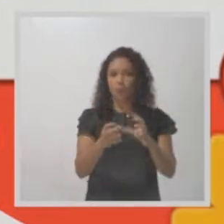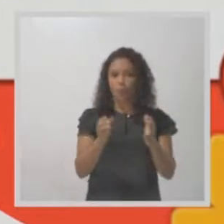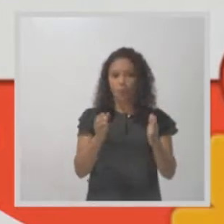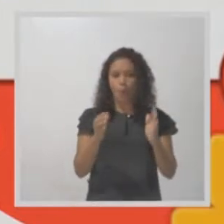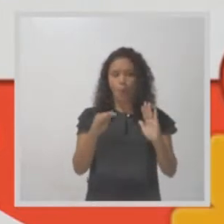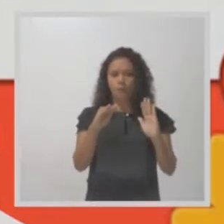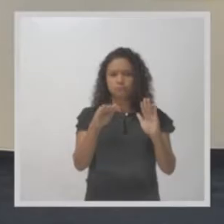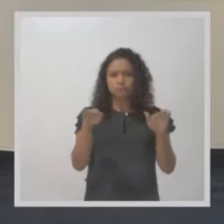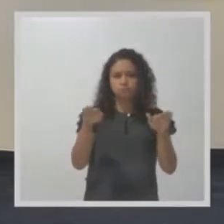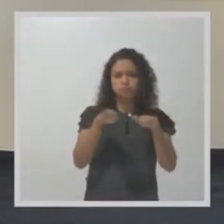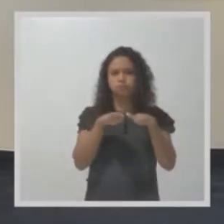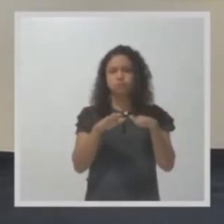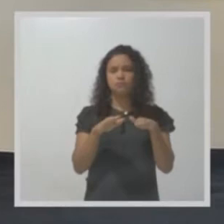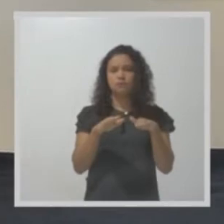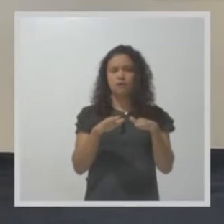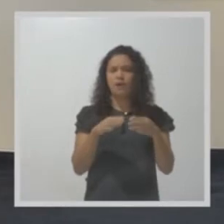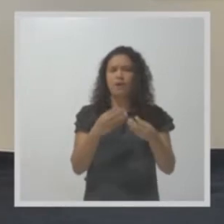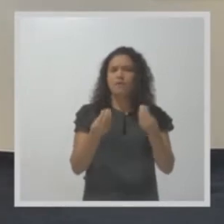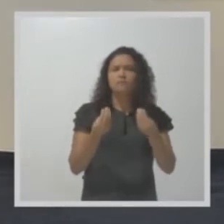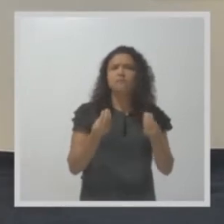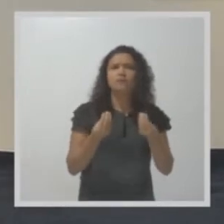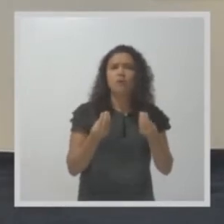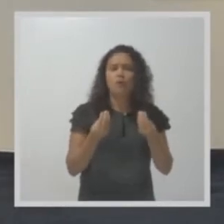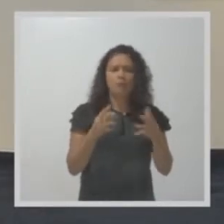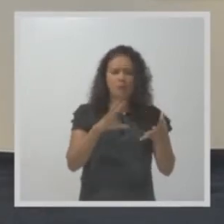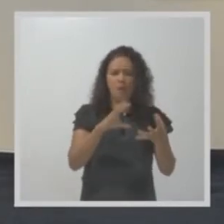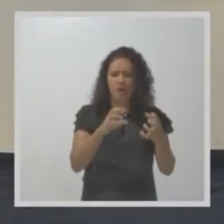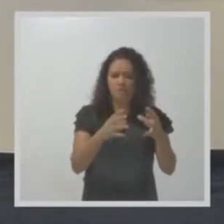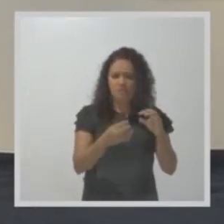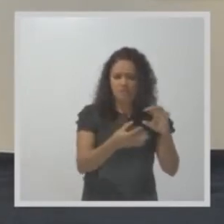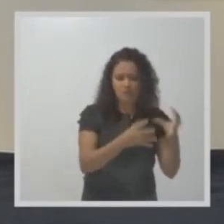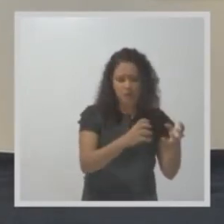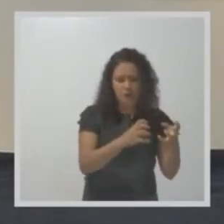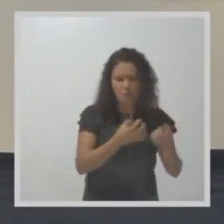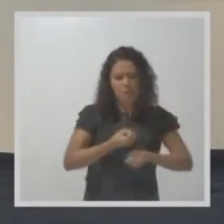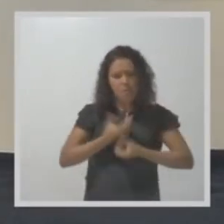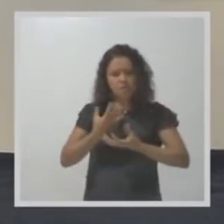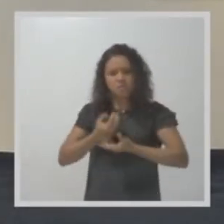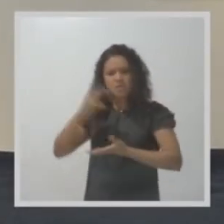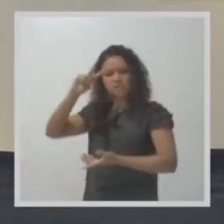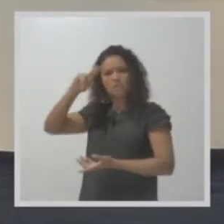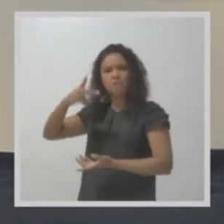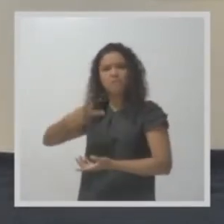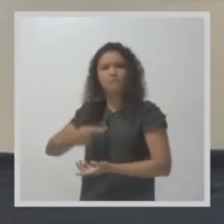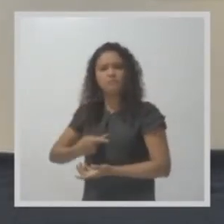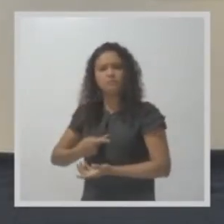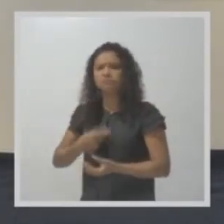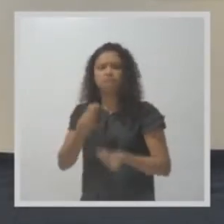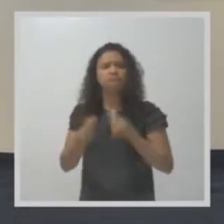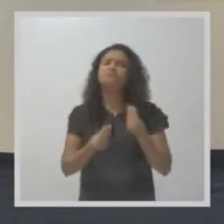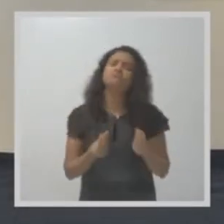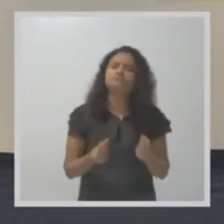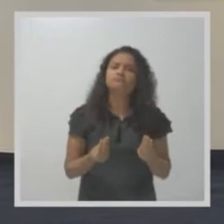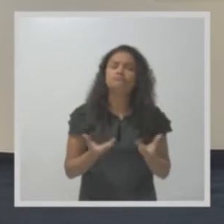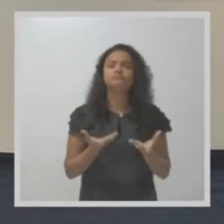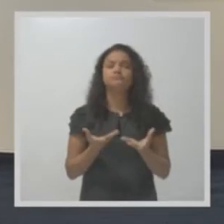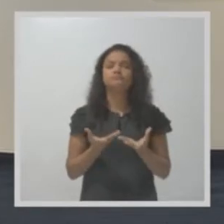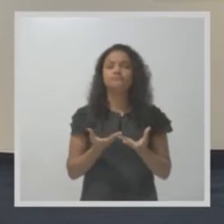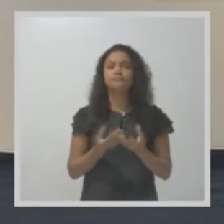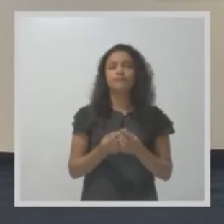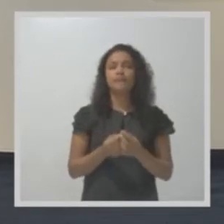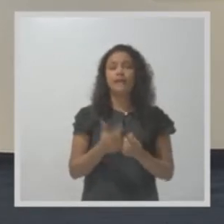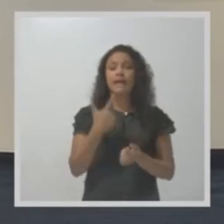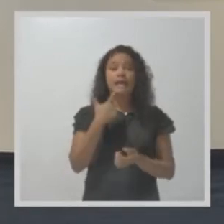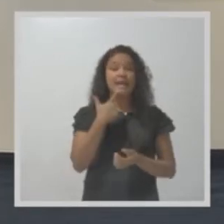ela... Mas, professora, ela é uma forma, ela é um ato individual, como assim? Ela é uma